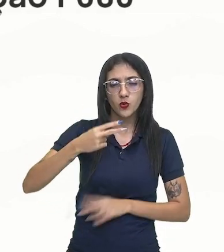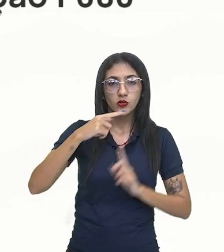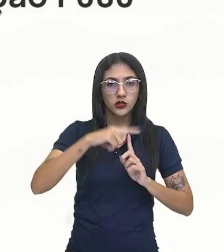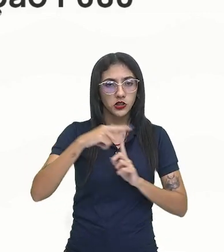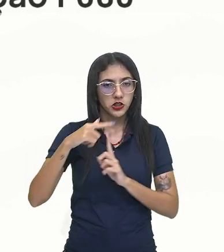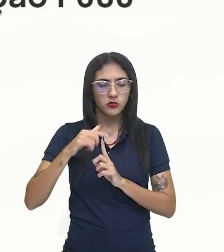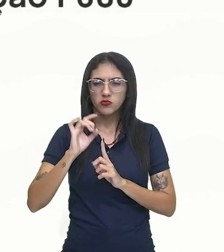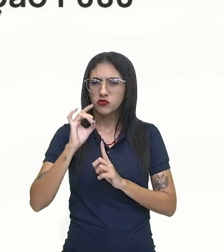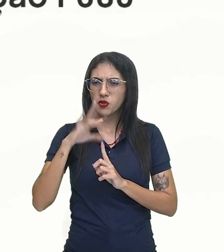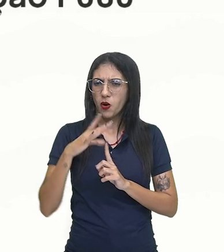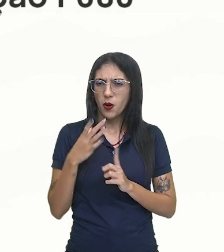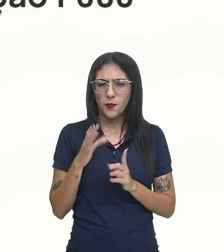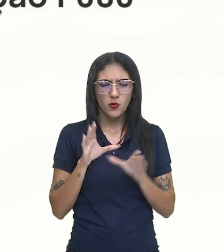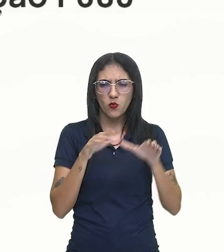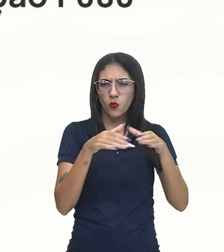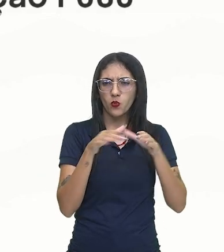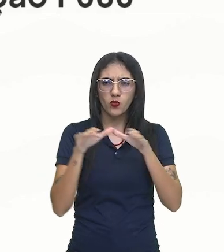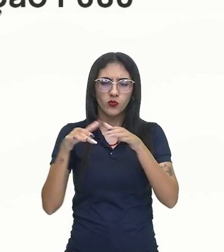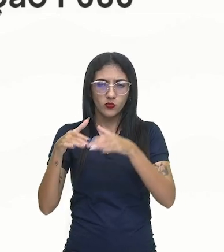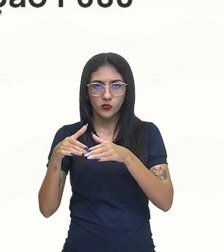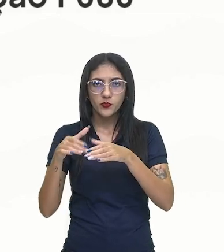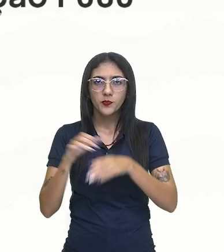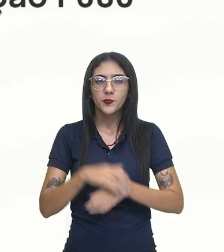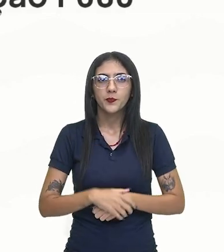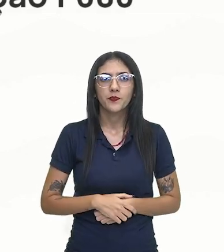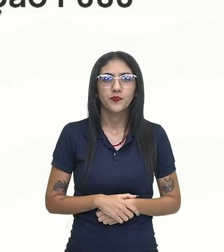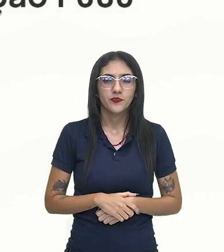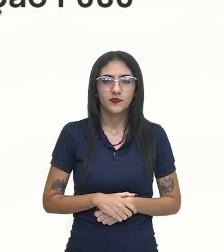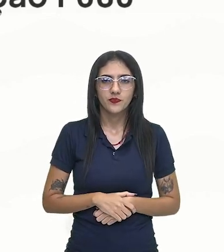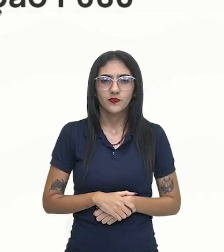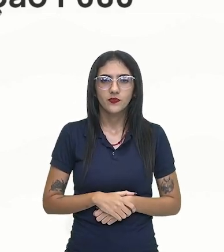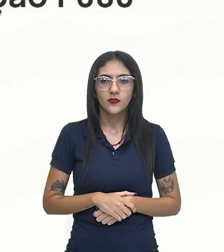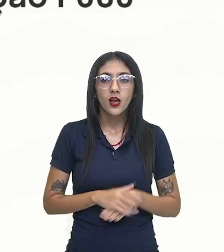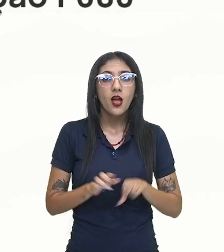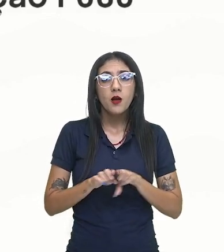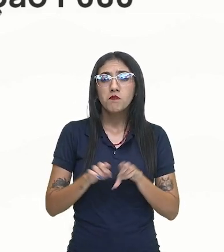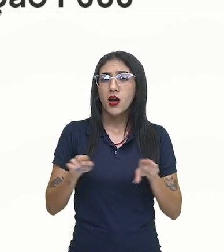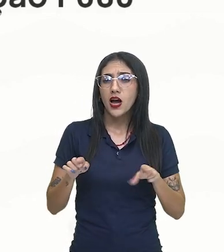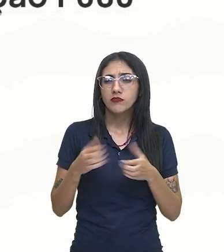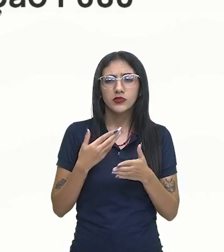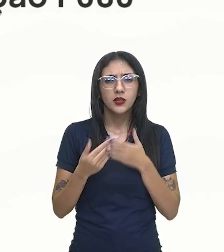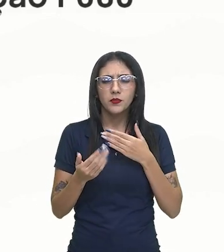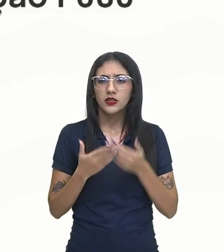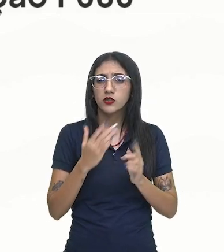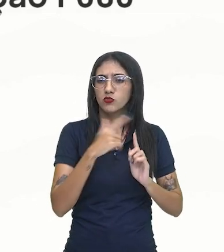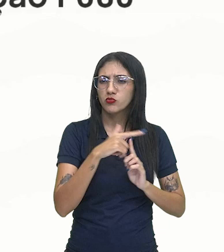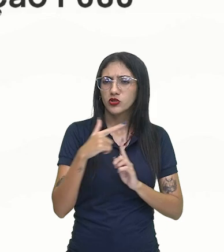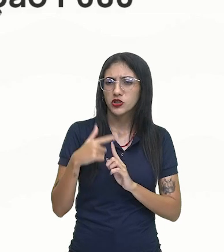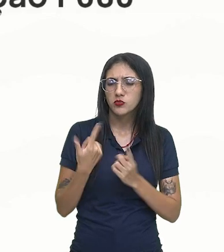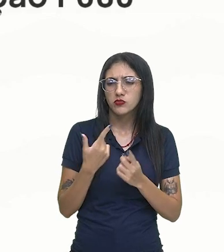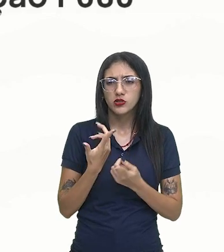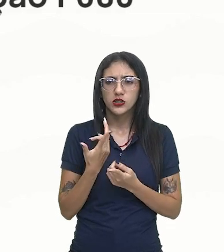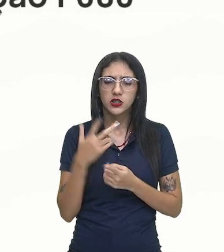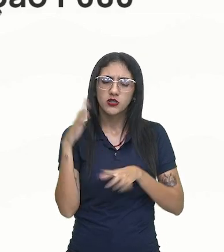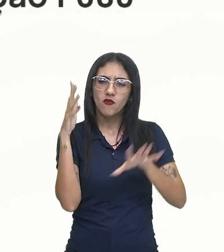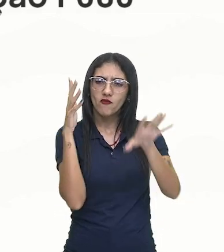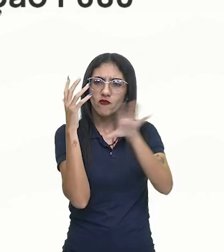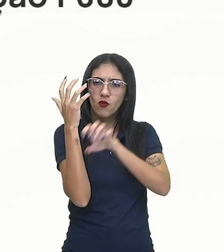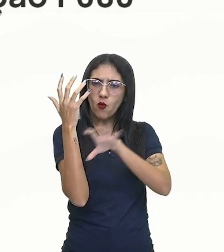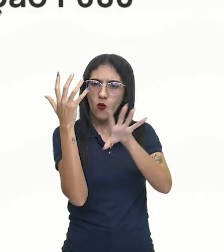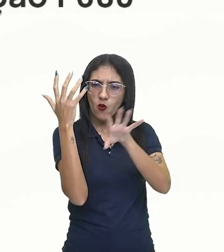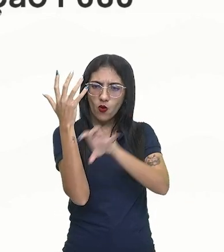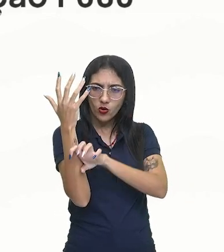de classificação ocorrendo, mas, independente da intensidade, da captura da